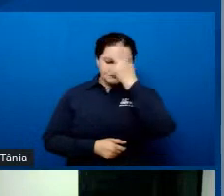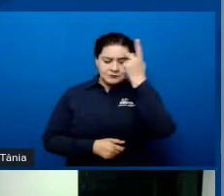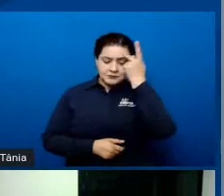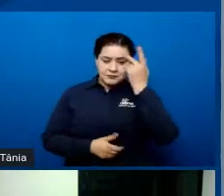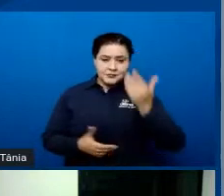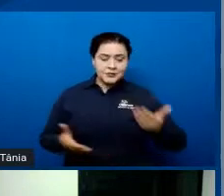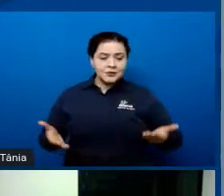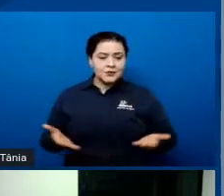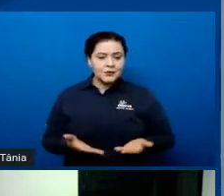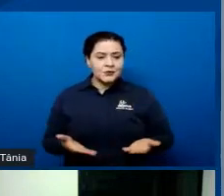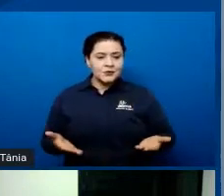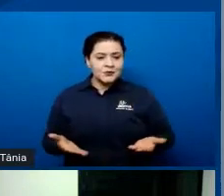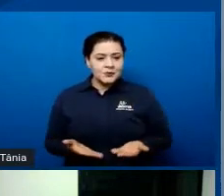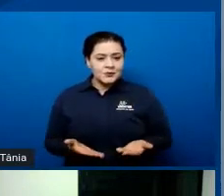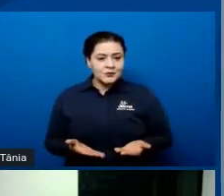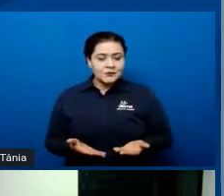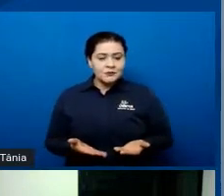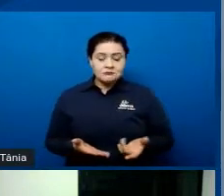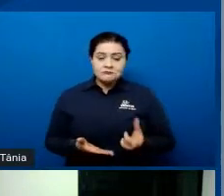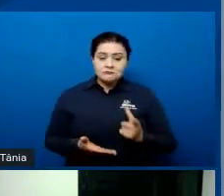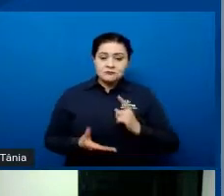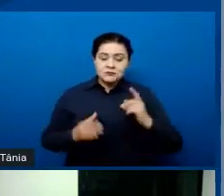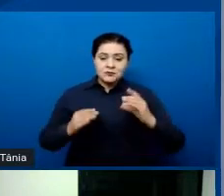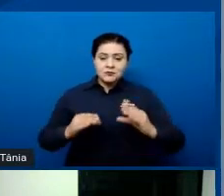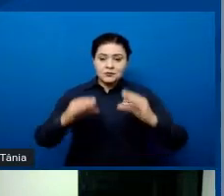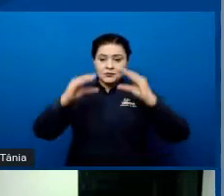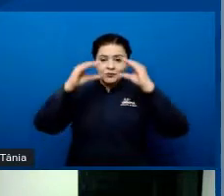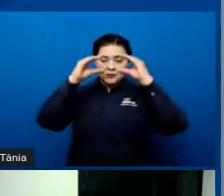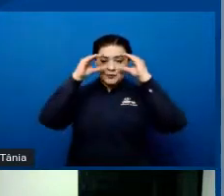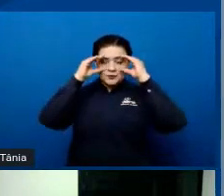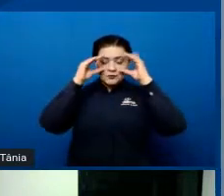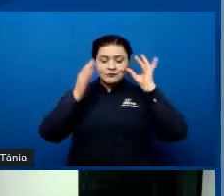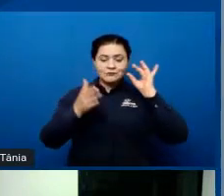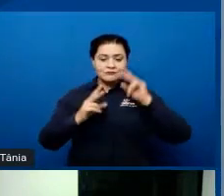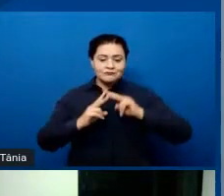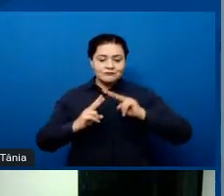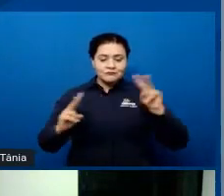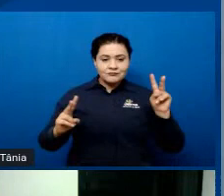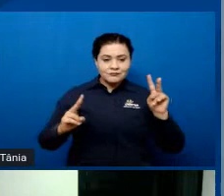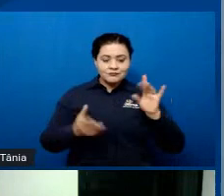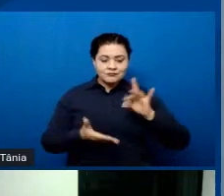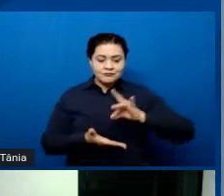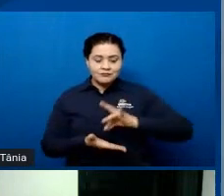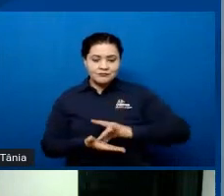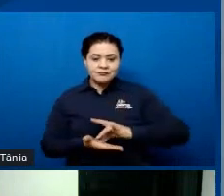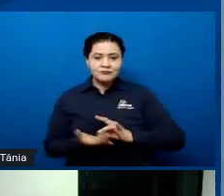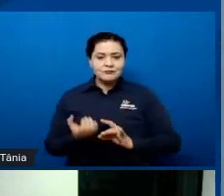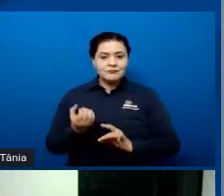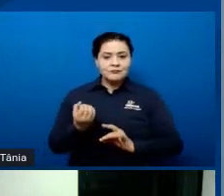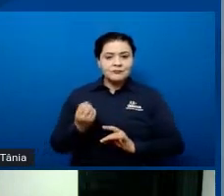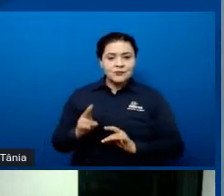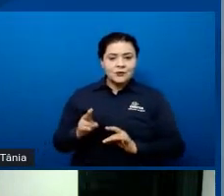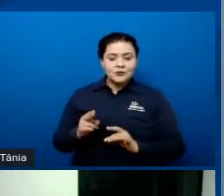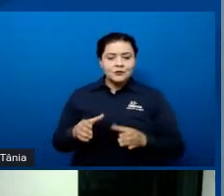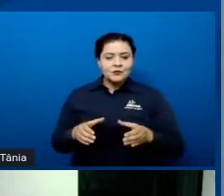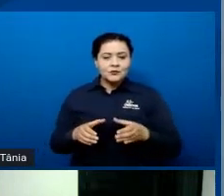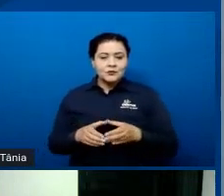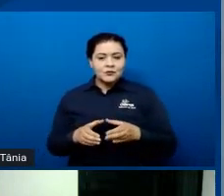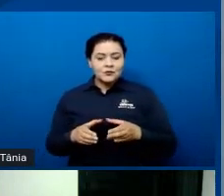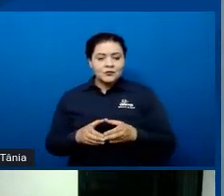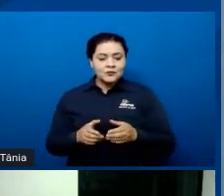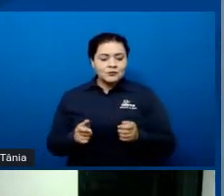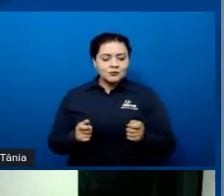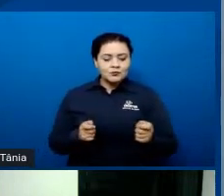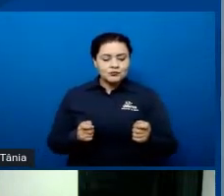né, tem um óculos de realidade virtual ou tem um conjunto de joysticks assim para